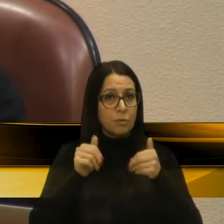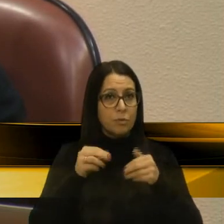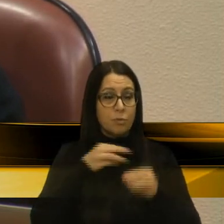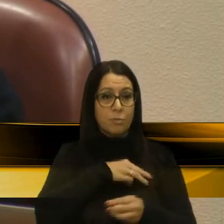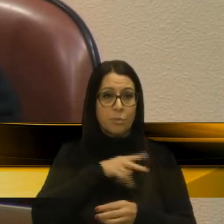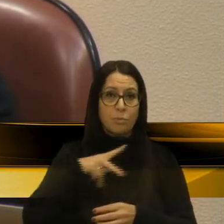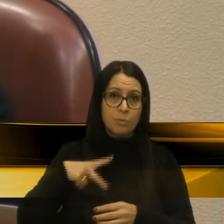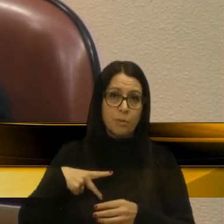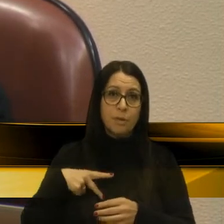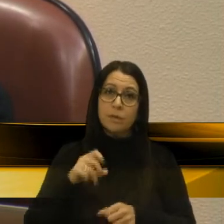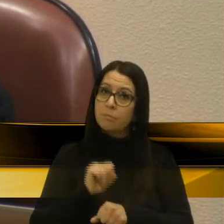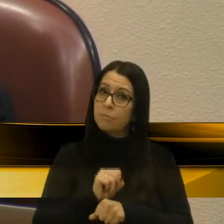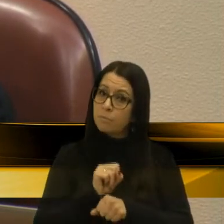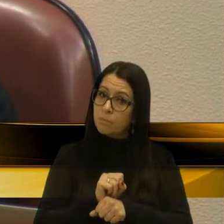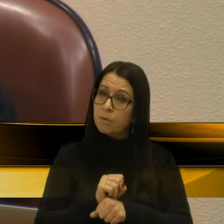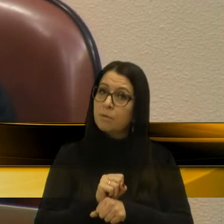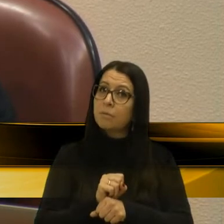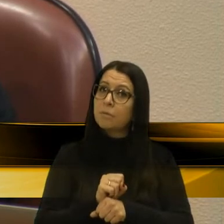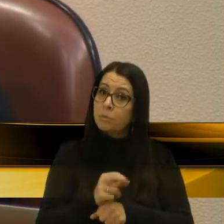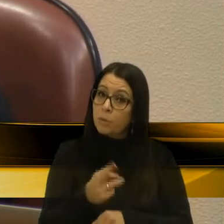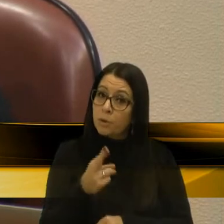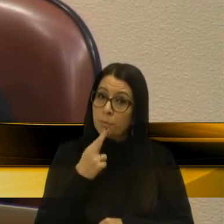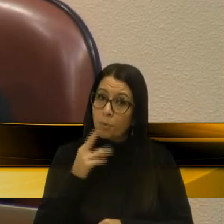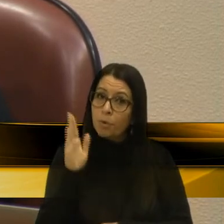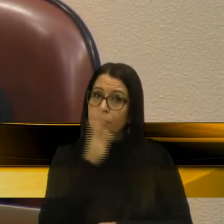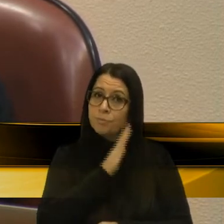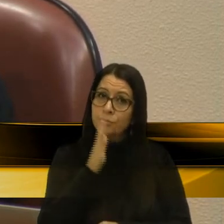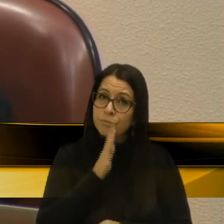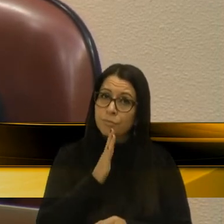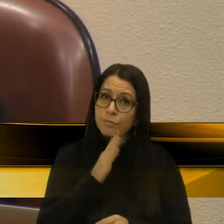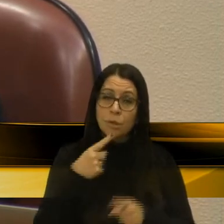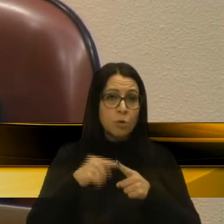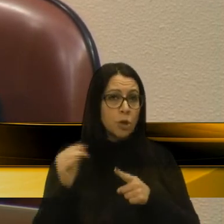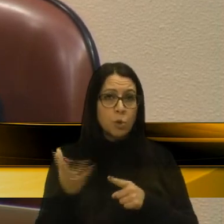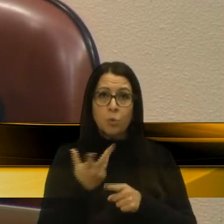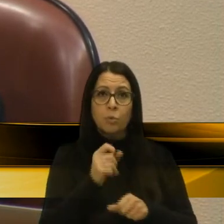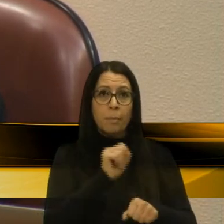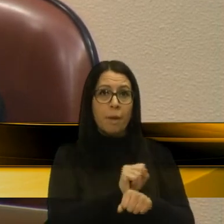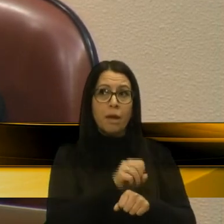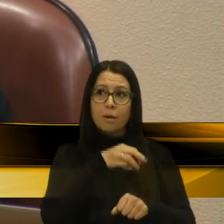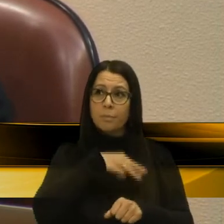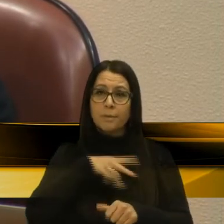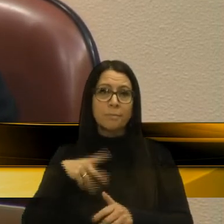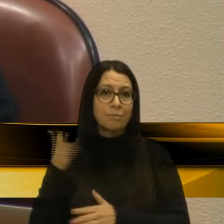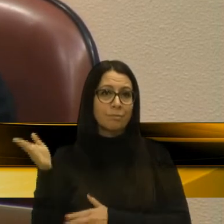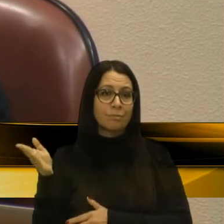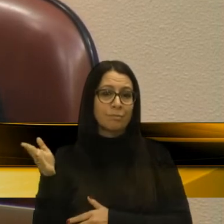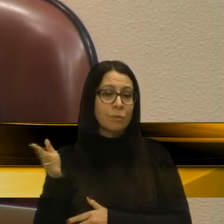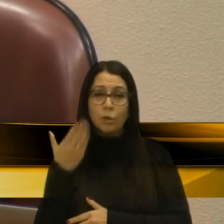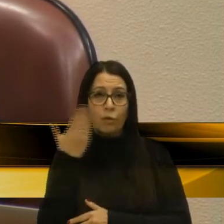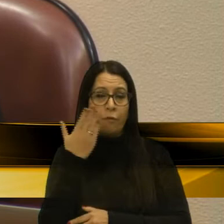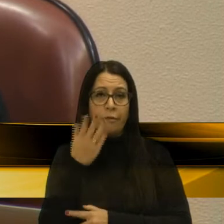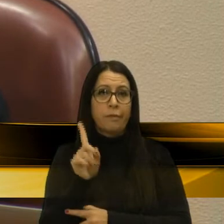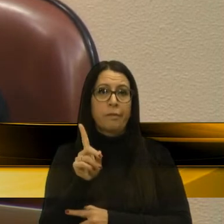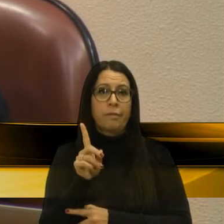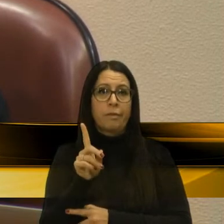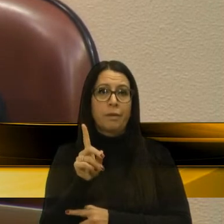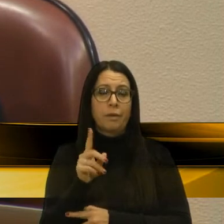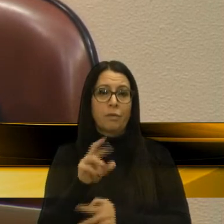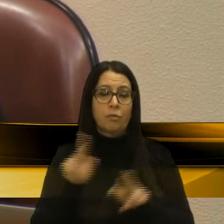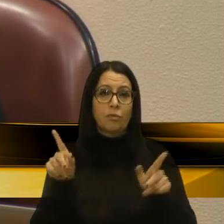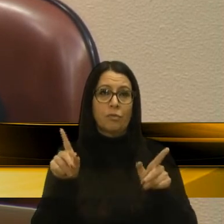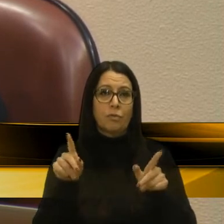básicas de saúde, hospitais em vários pontos, e aí problemas de falta de pagamento de servidores, problemas com medicamentos, prestação de